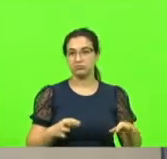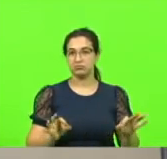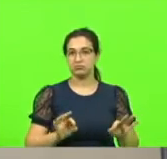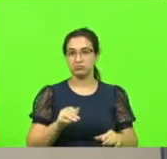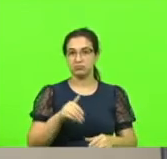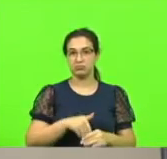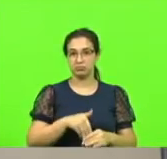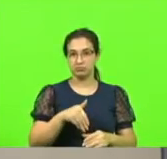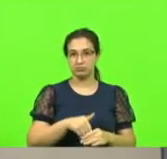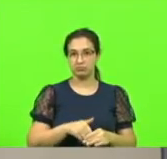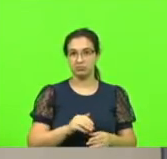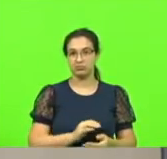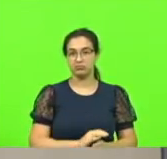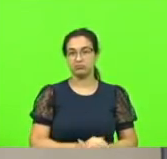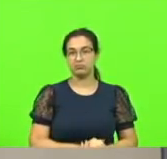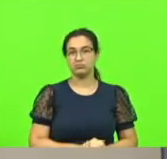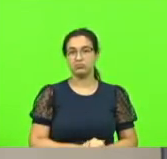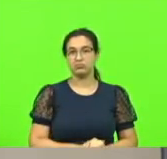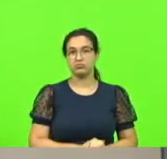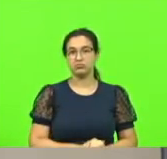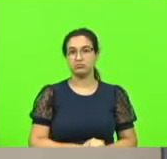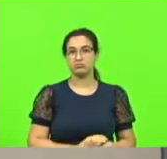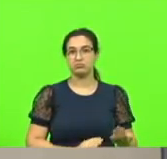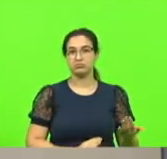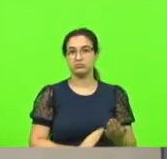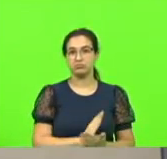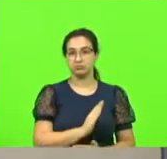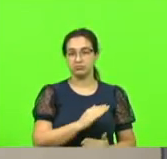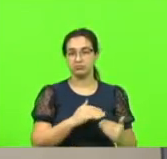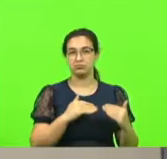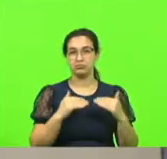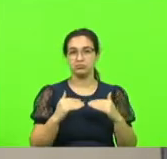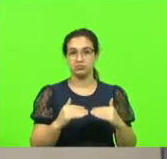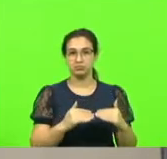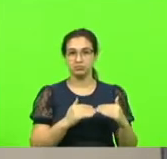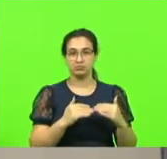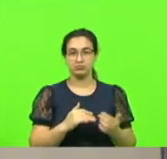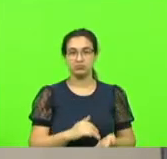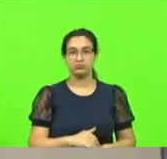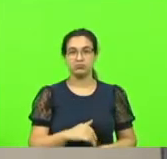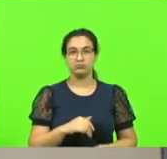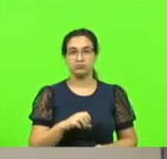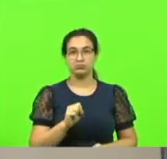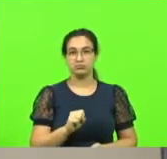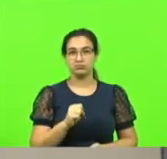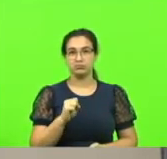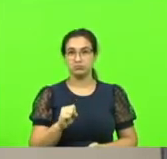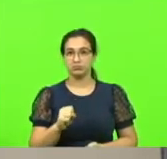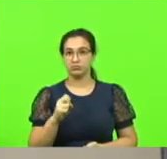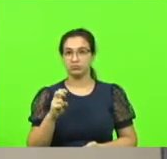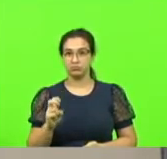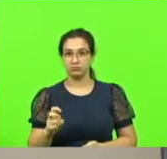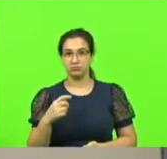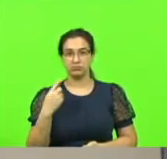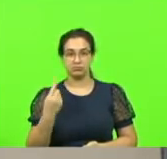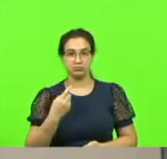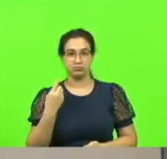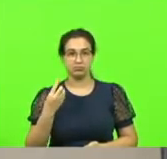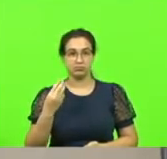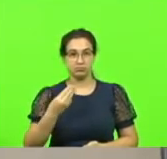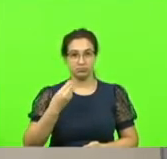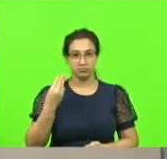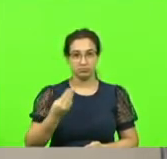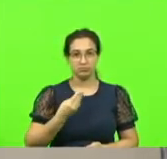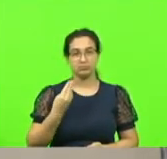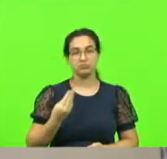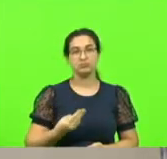em votação, deputados que aprovam, permaneçam como se encontram. Aprovado por unanimidade. Moção 885, autor deputado Márcio Machado,